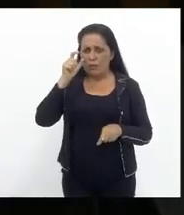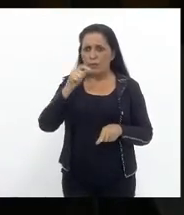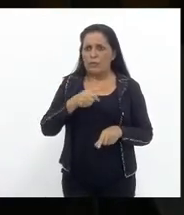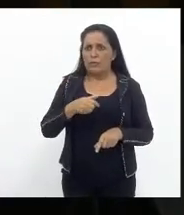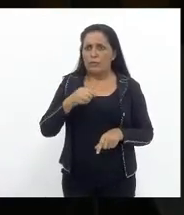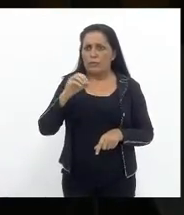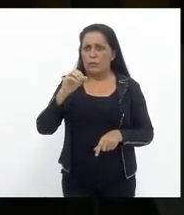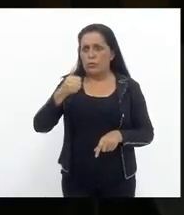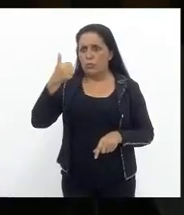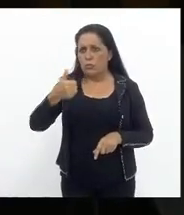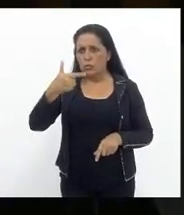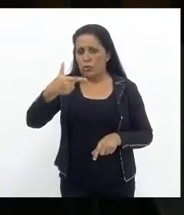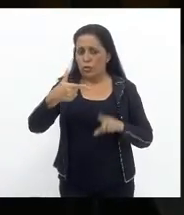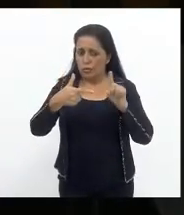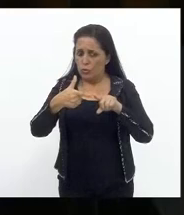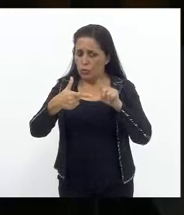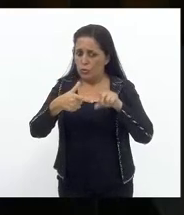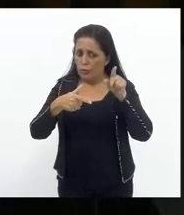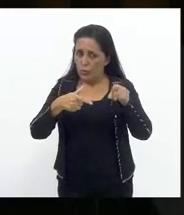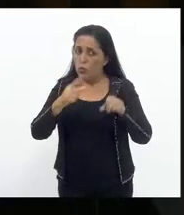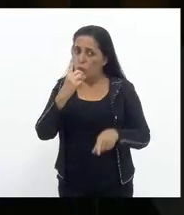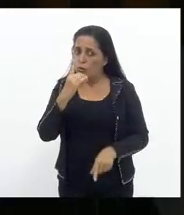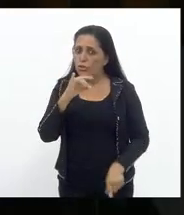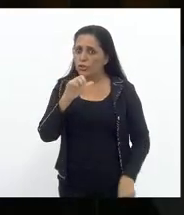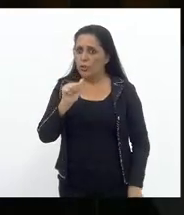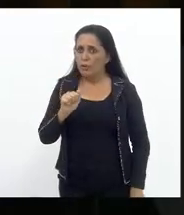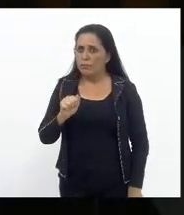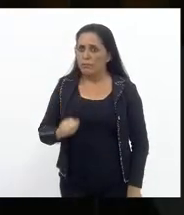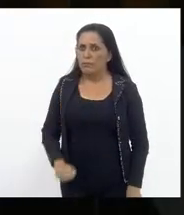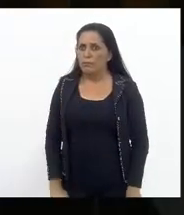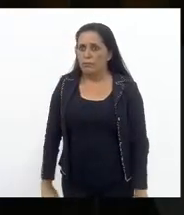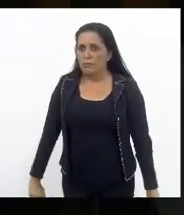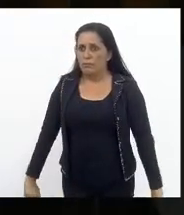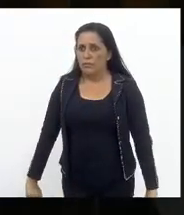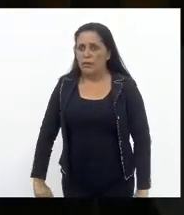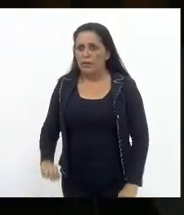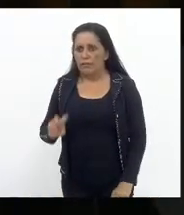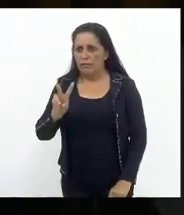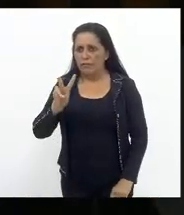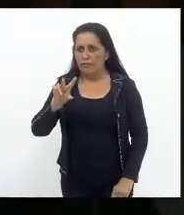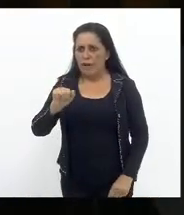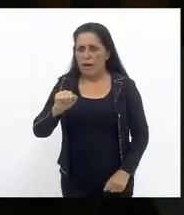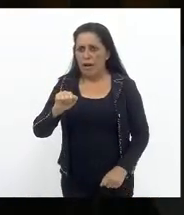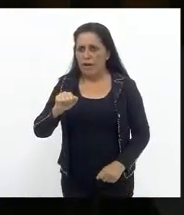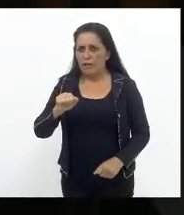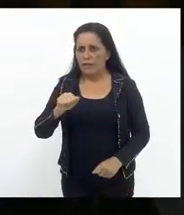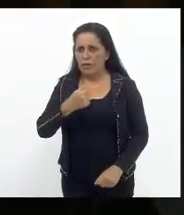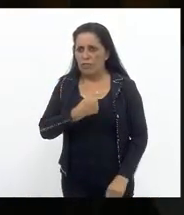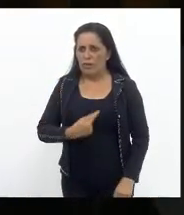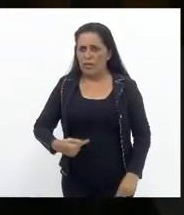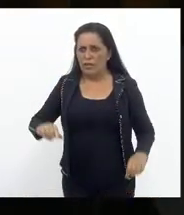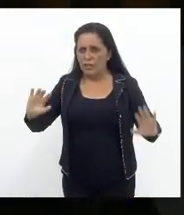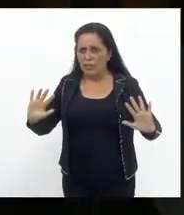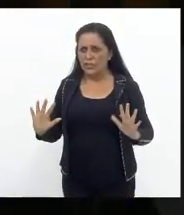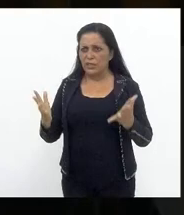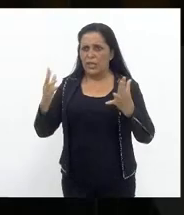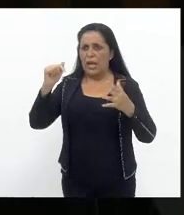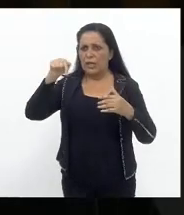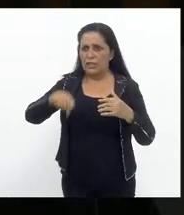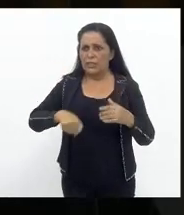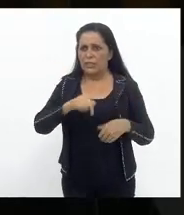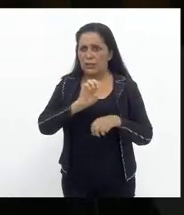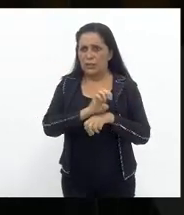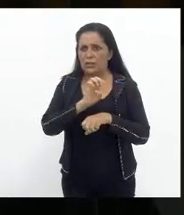02, mas um dia, vai ter um governador de excelência nesse